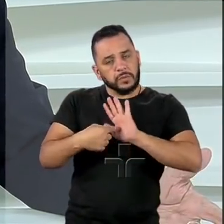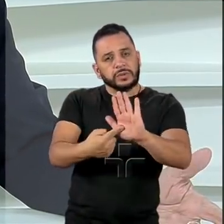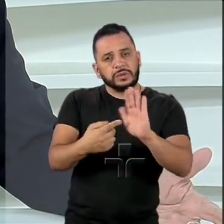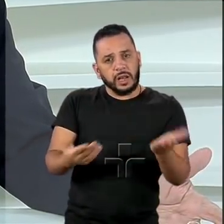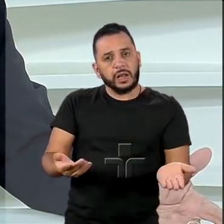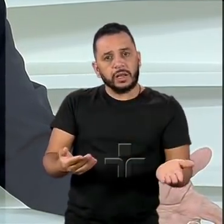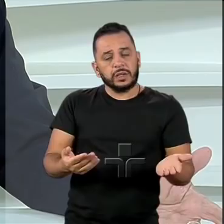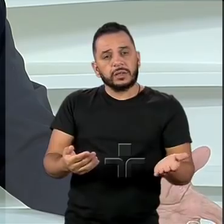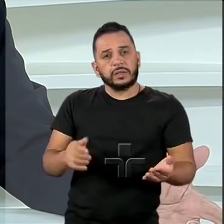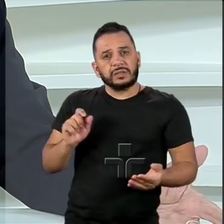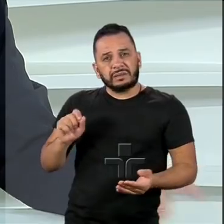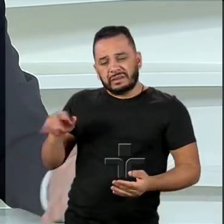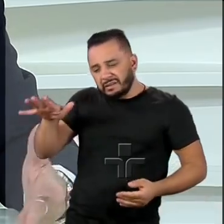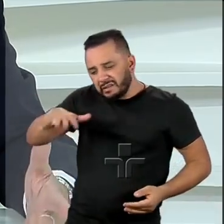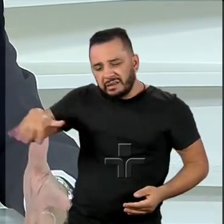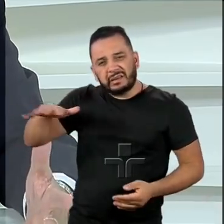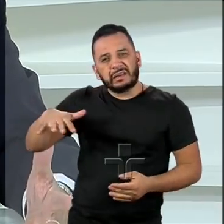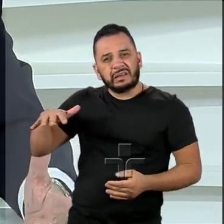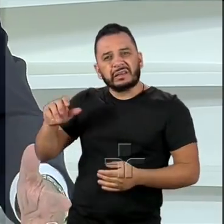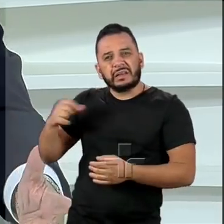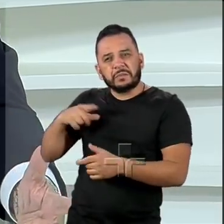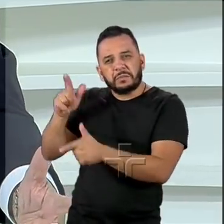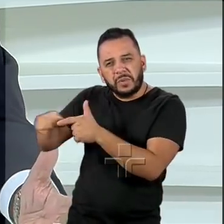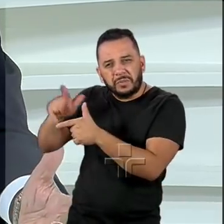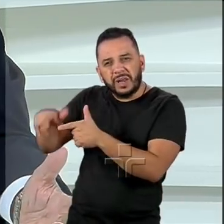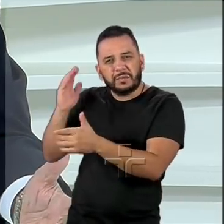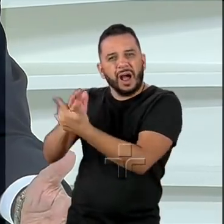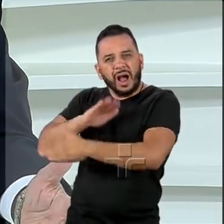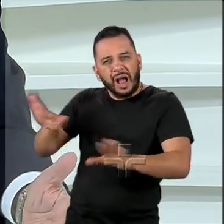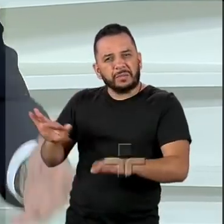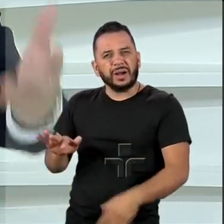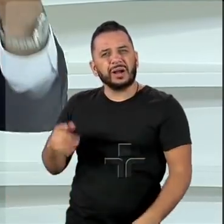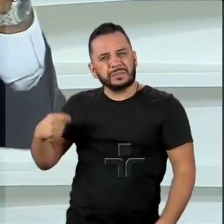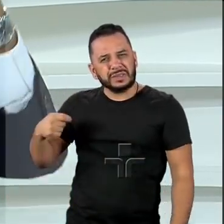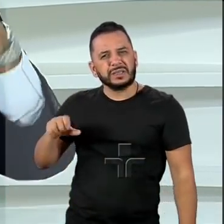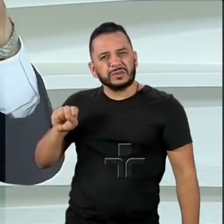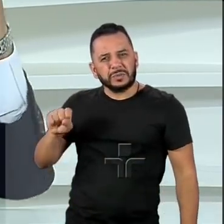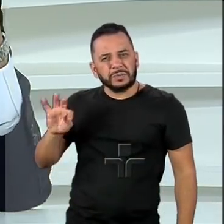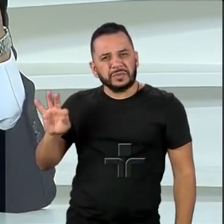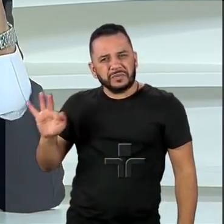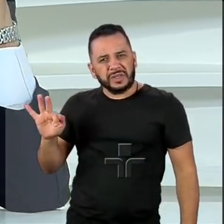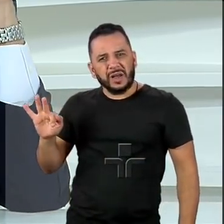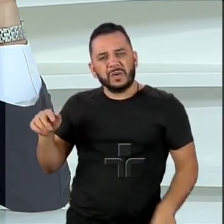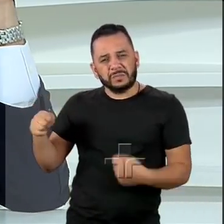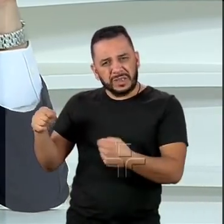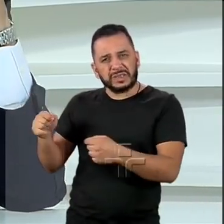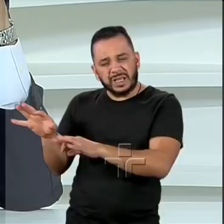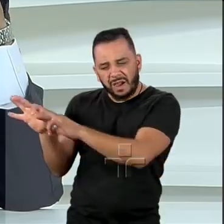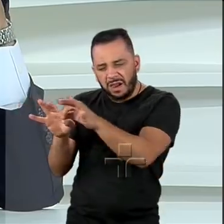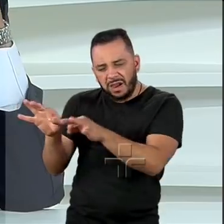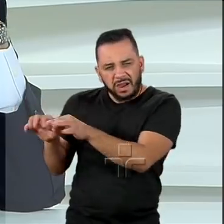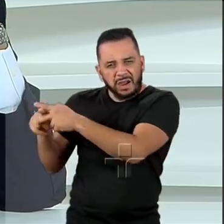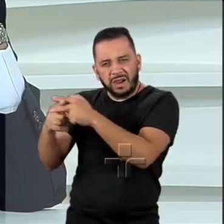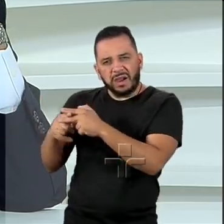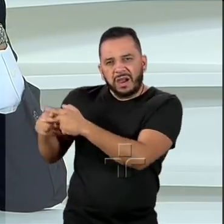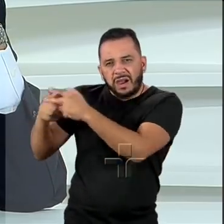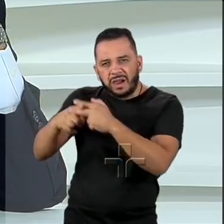extirpadas. É preciso que o Supremo recomponha-se na sua